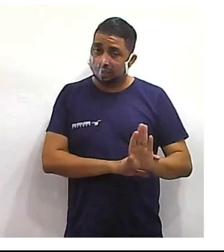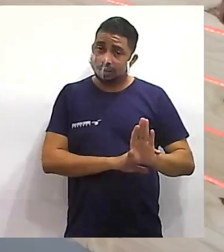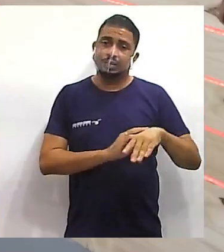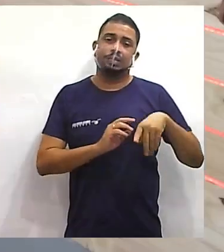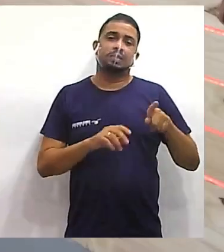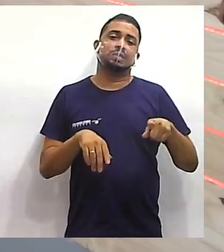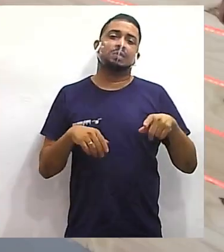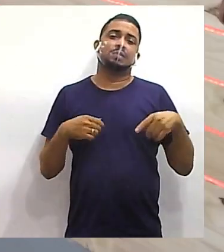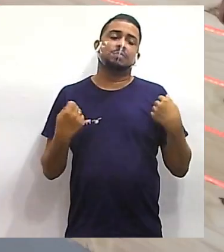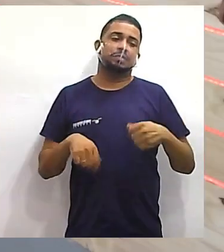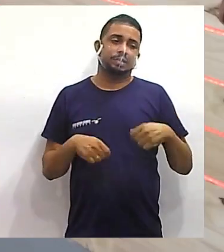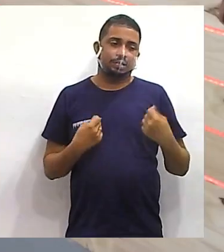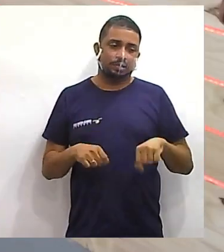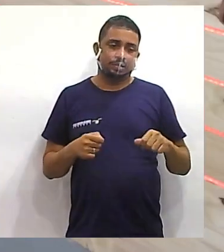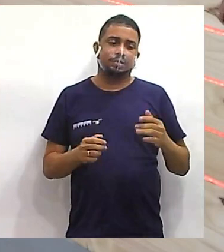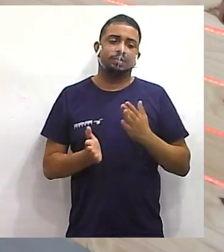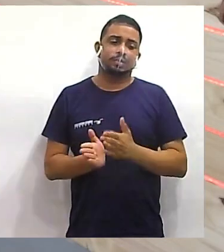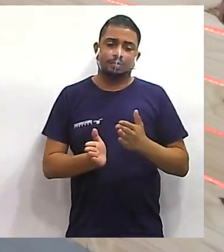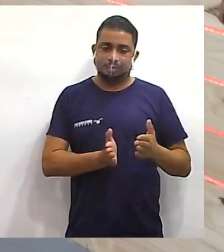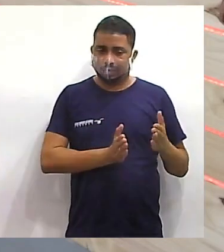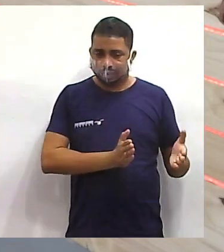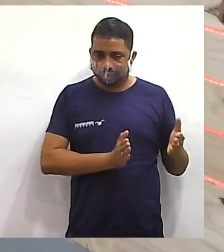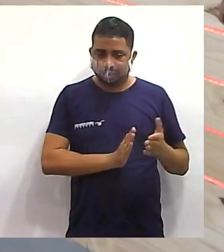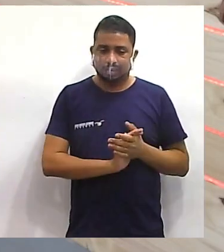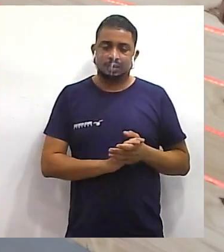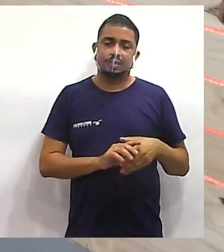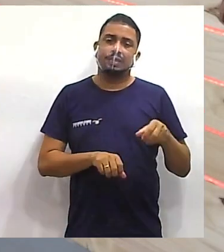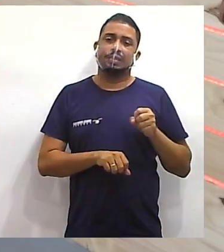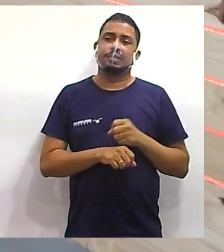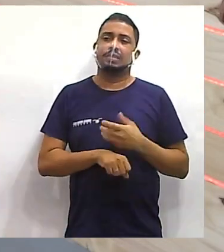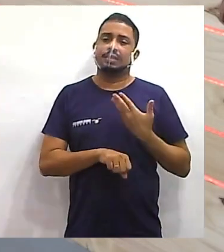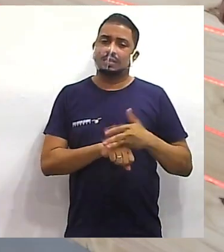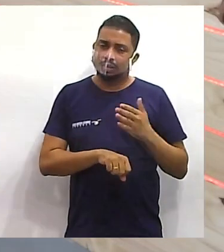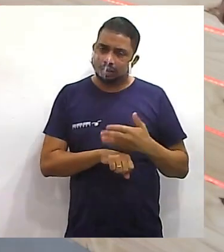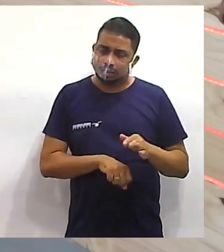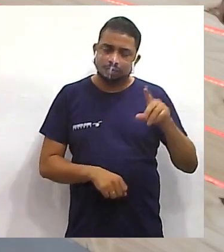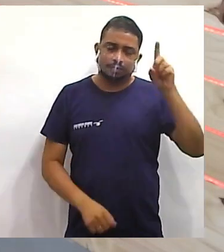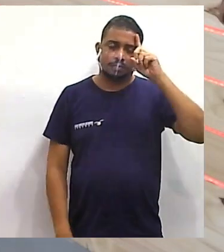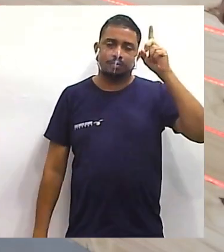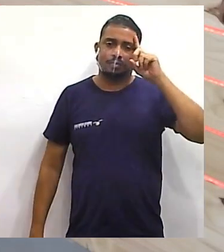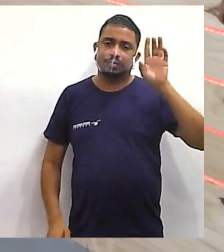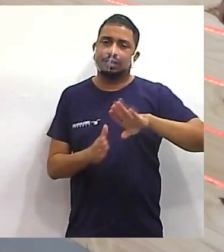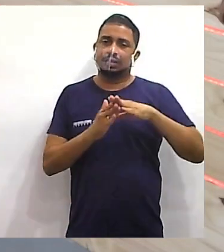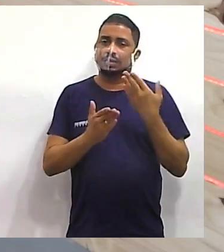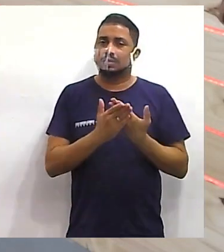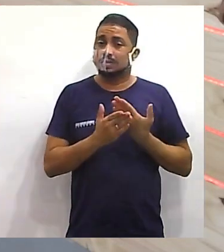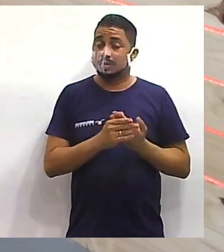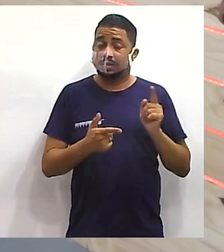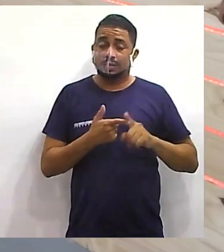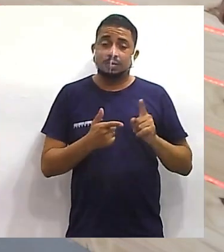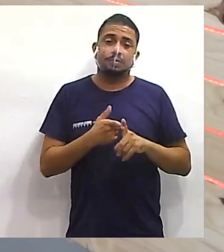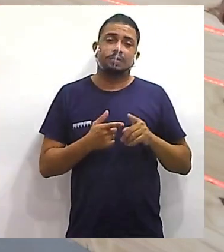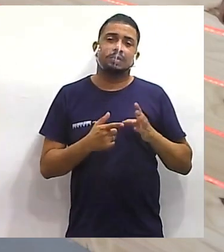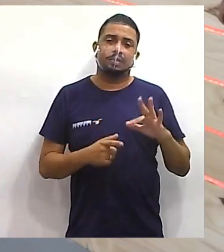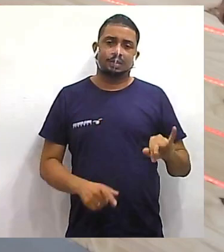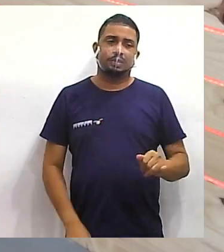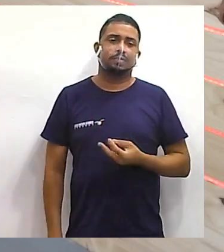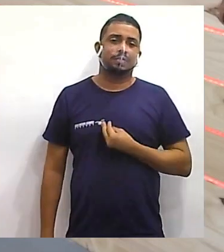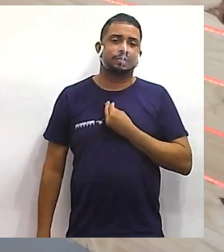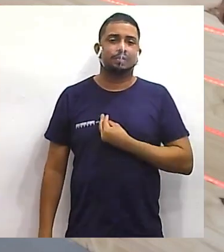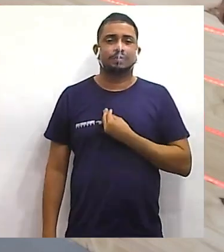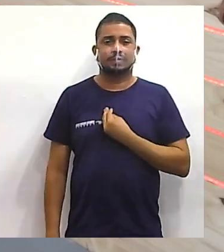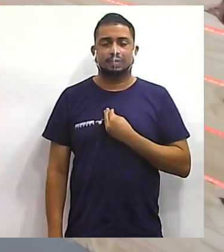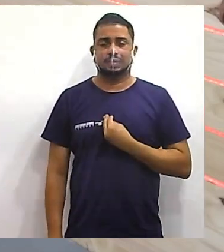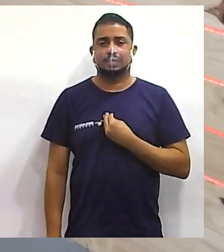documento que deve fazer parte da dinâmica do cotidiano da escola e ele deve ser vivo, É, né? Deve fazer